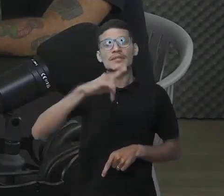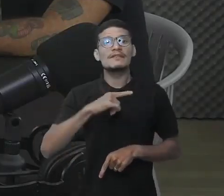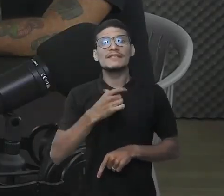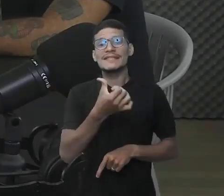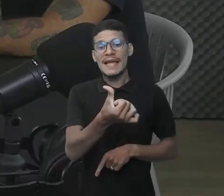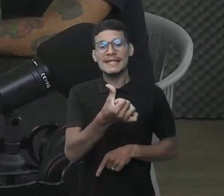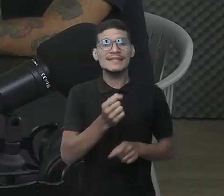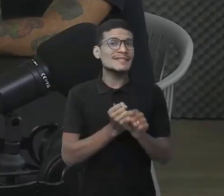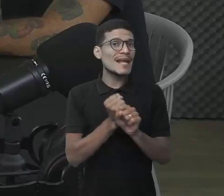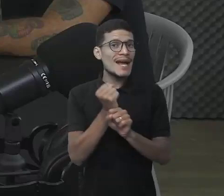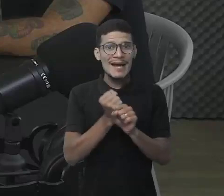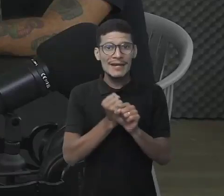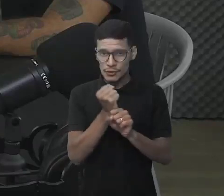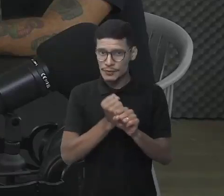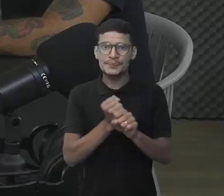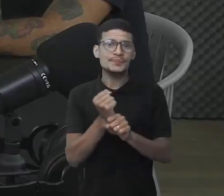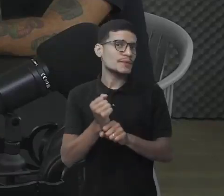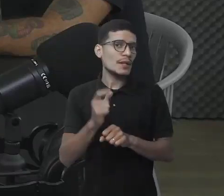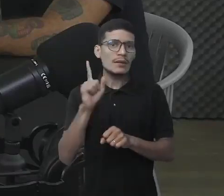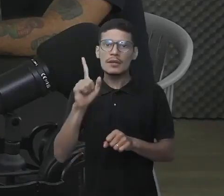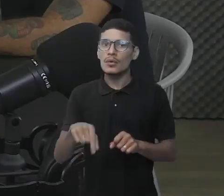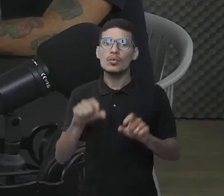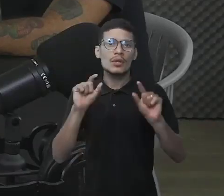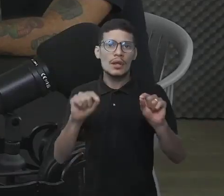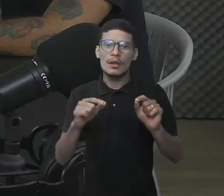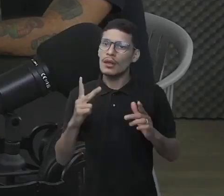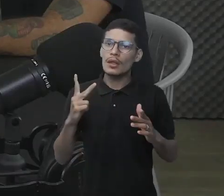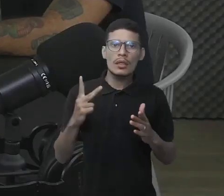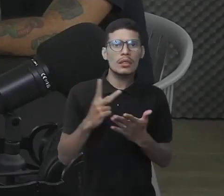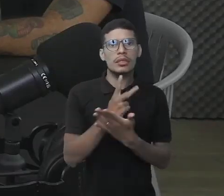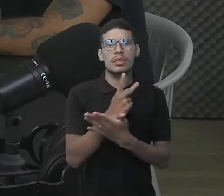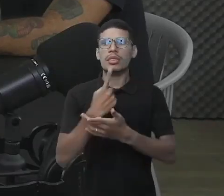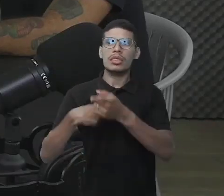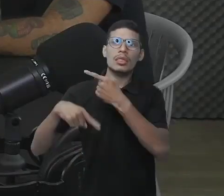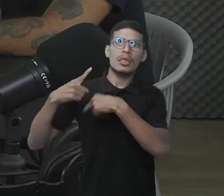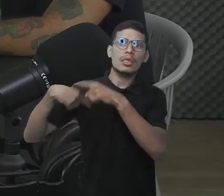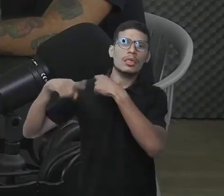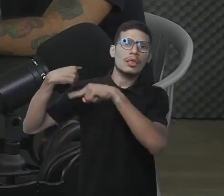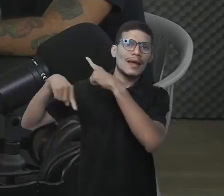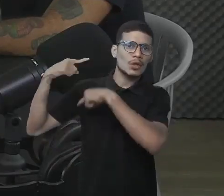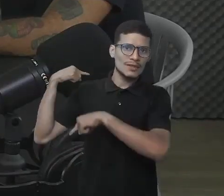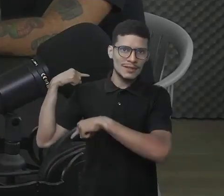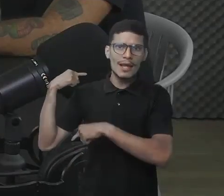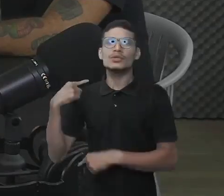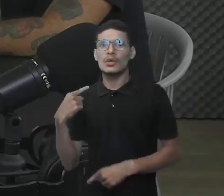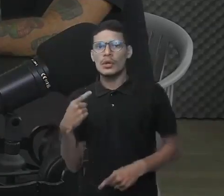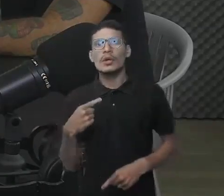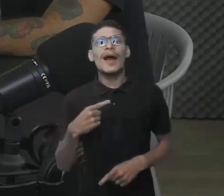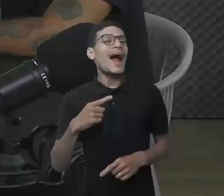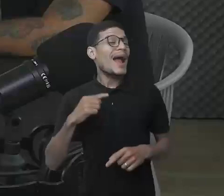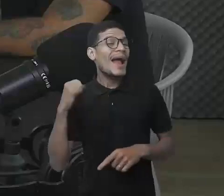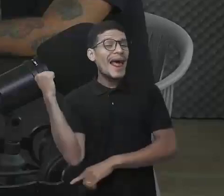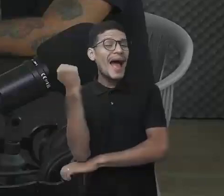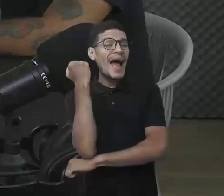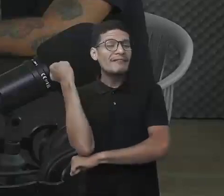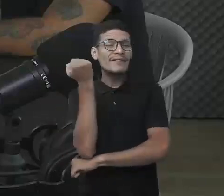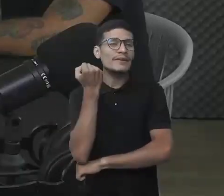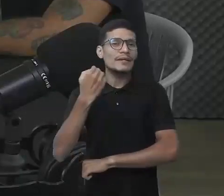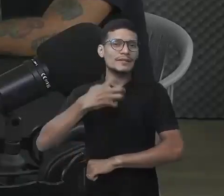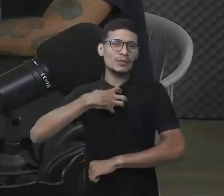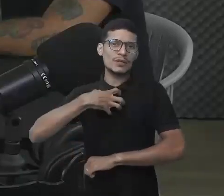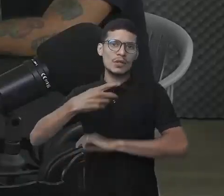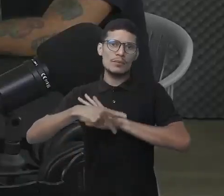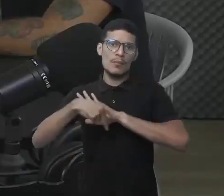que foram de retrocessos gravíssimos na política da educação do país. Claro, quando você tem alteração